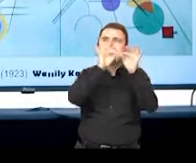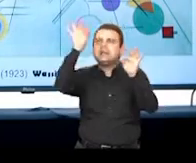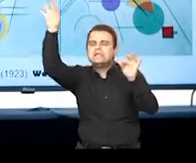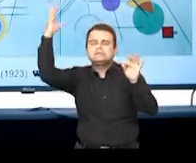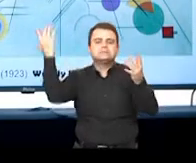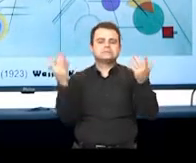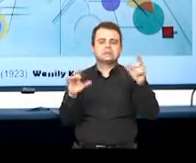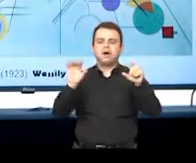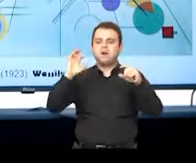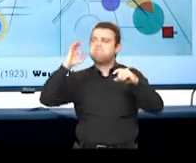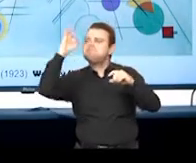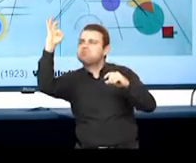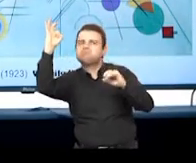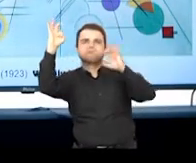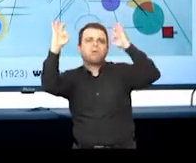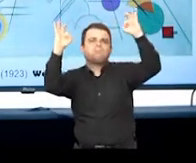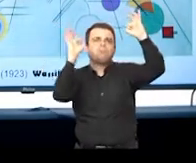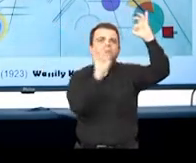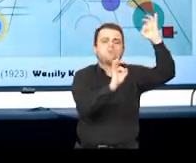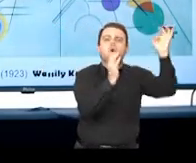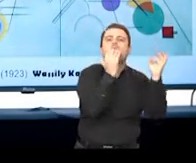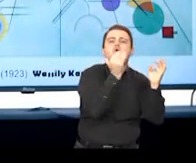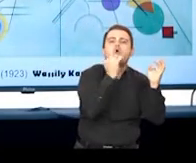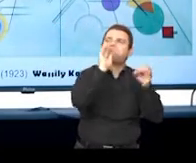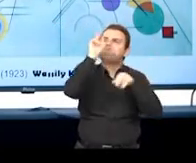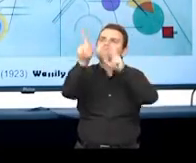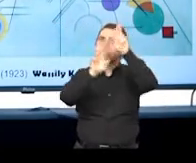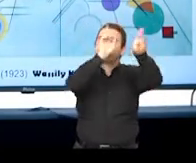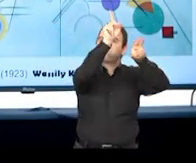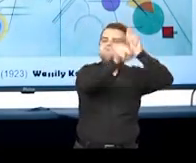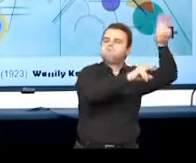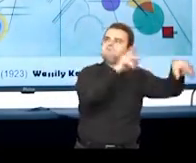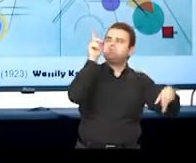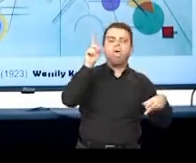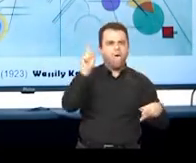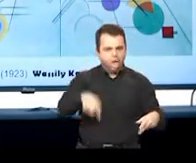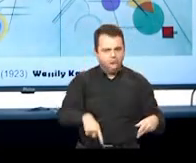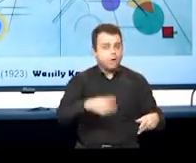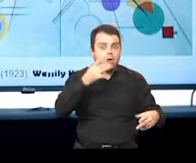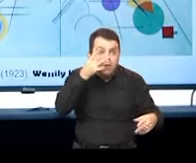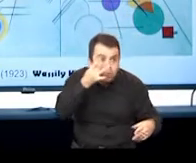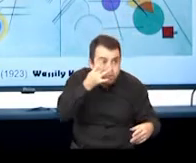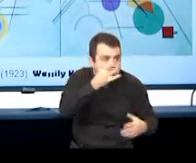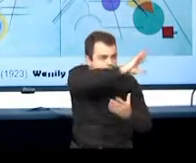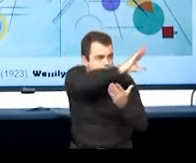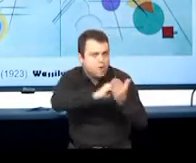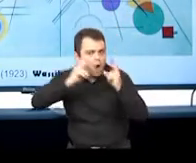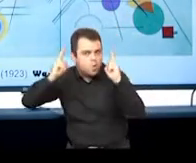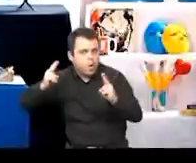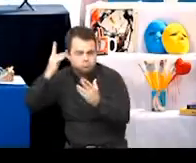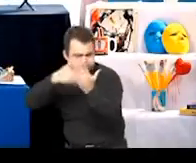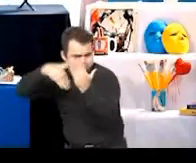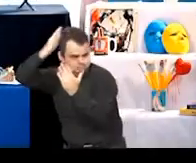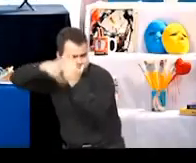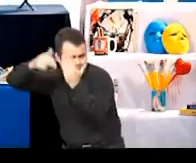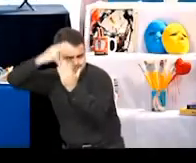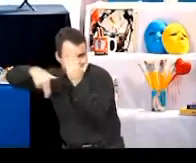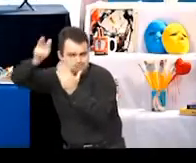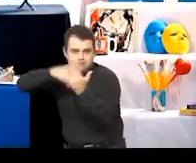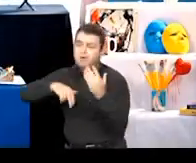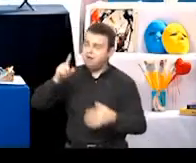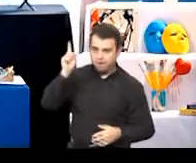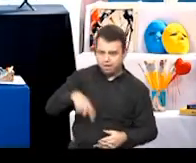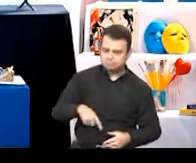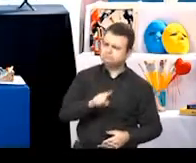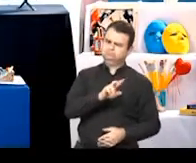formas, pontos, mas Kandinsky não estava interessado ali em representar nada do nosso mundo físico. A gente pode até olhar